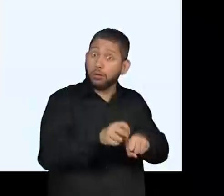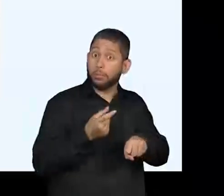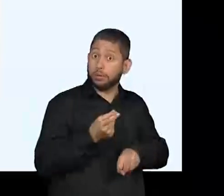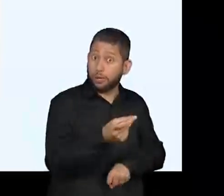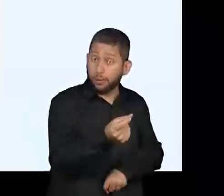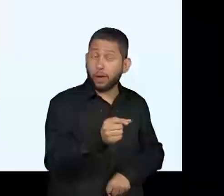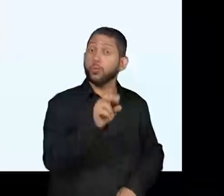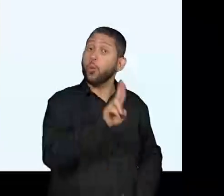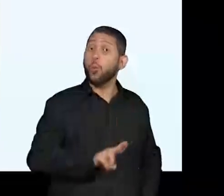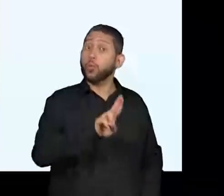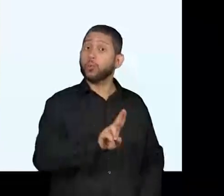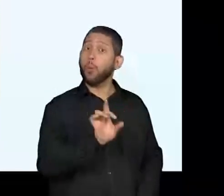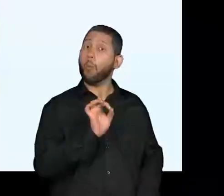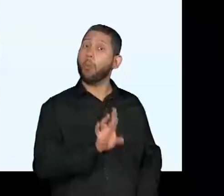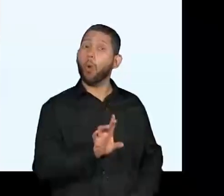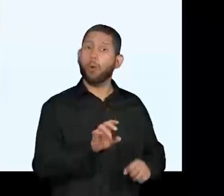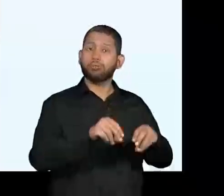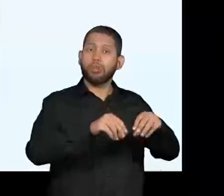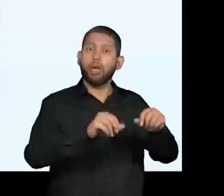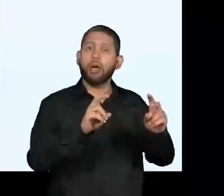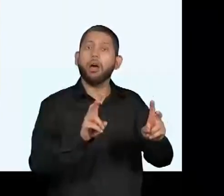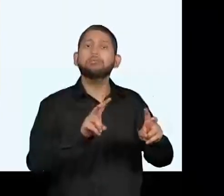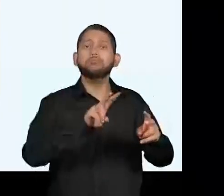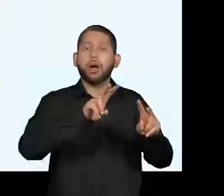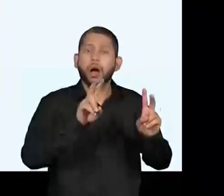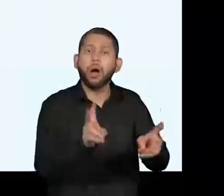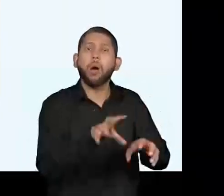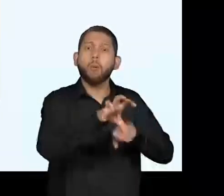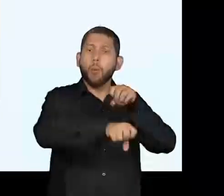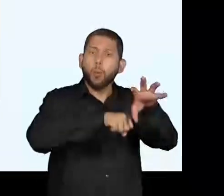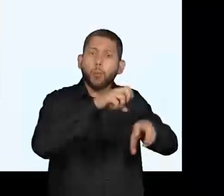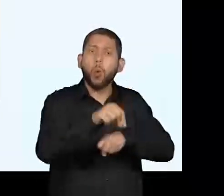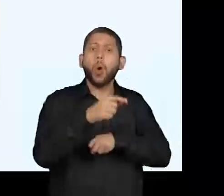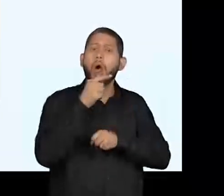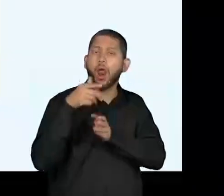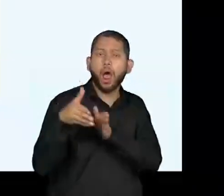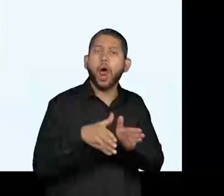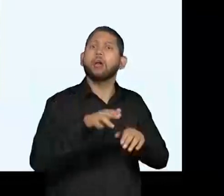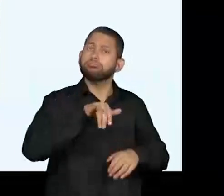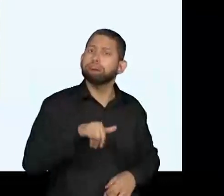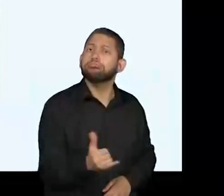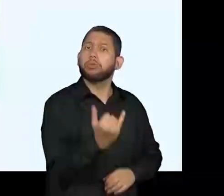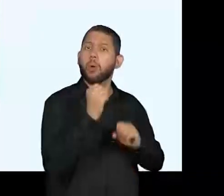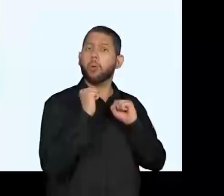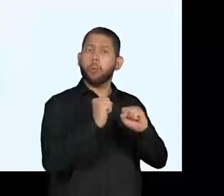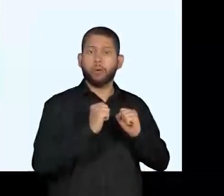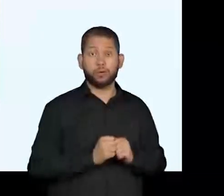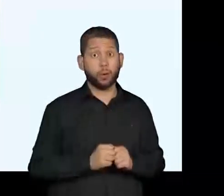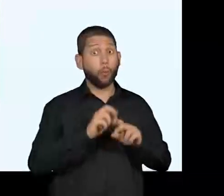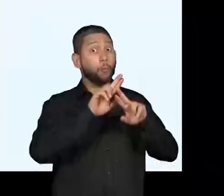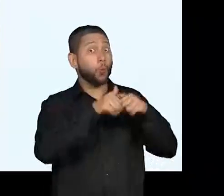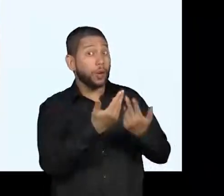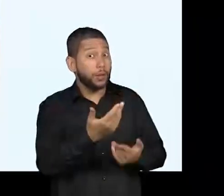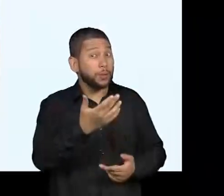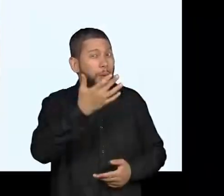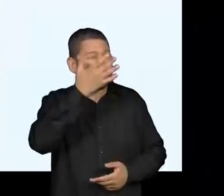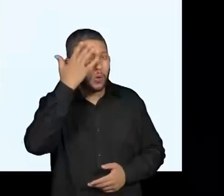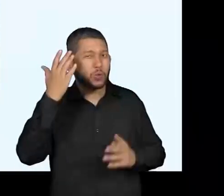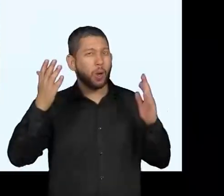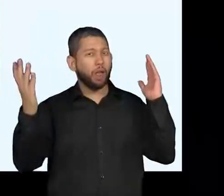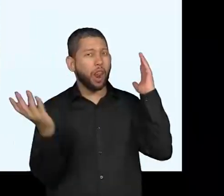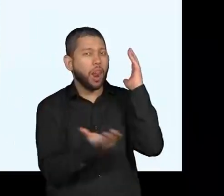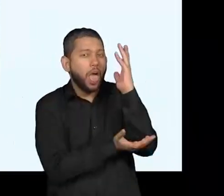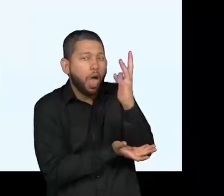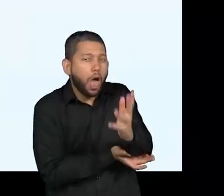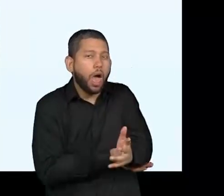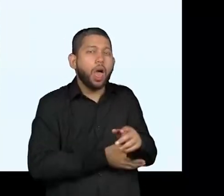usufruto exclusivo dos recursos do solo, dos rios e dos lagos nelas existentes. Por isso é que não é permitida a exploração comercial